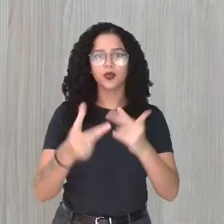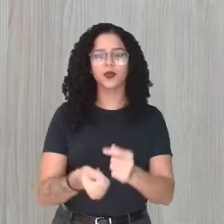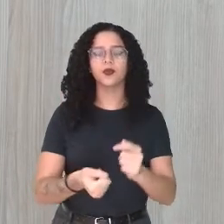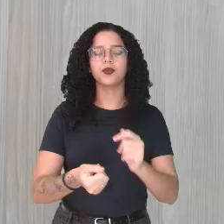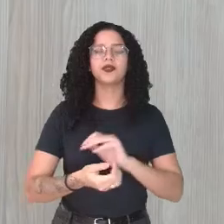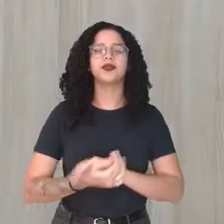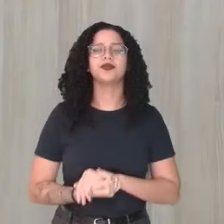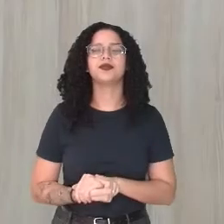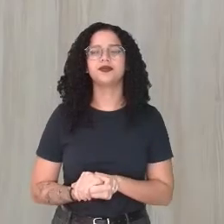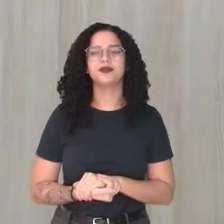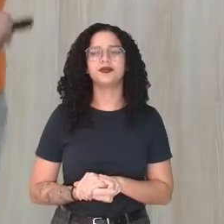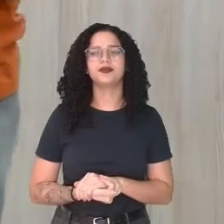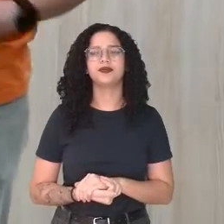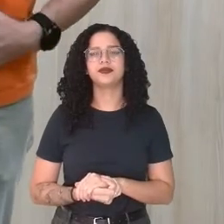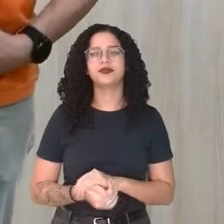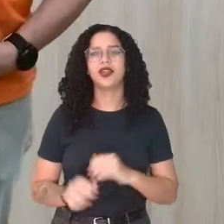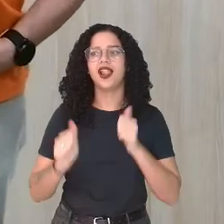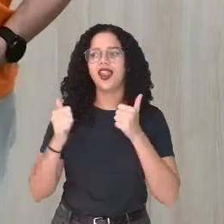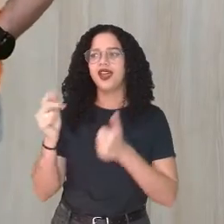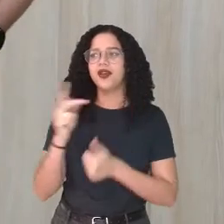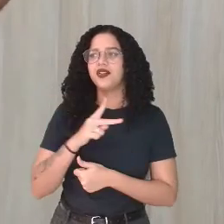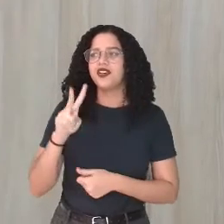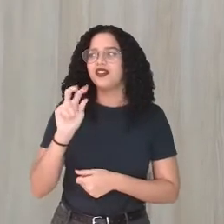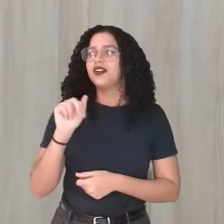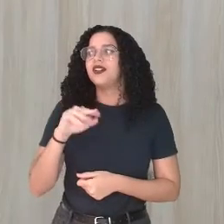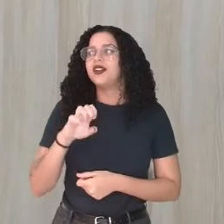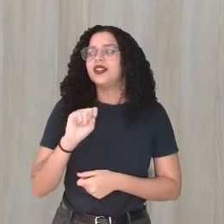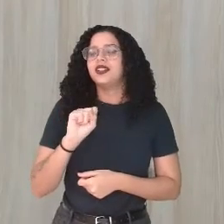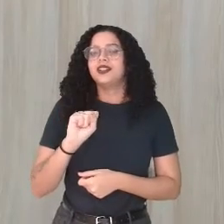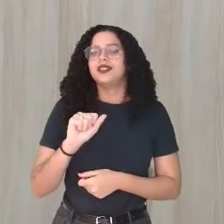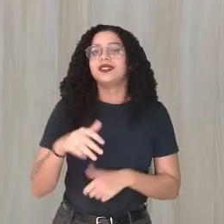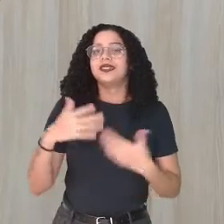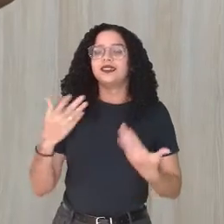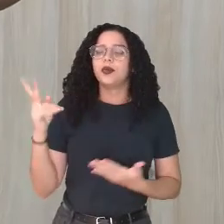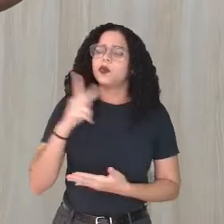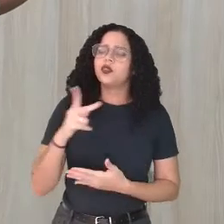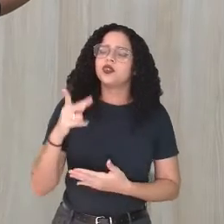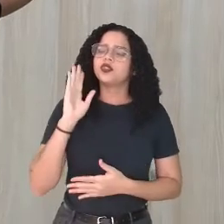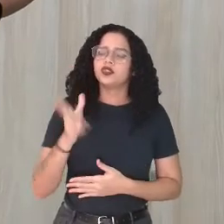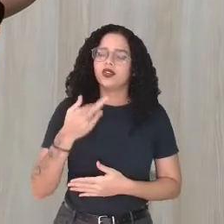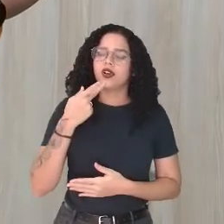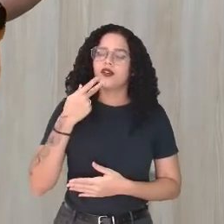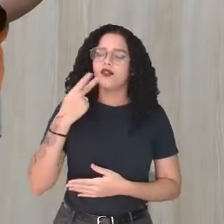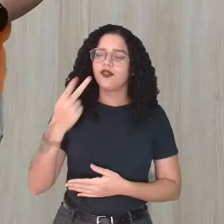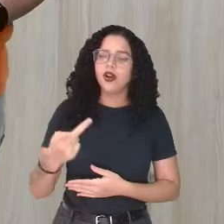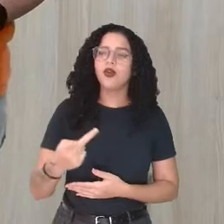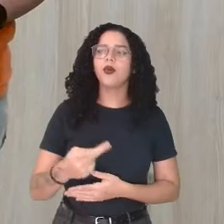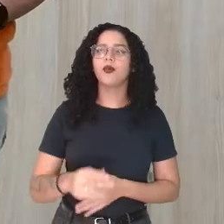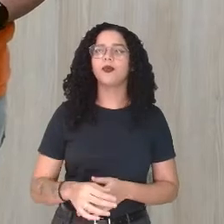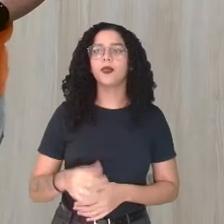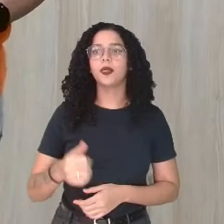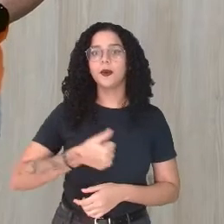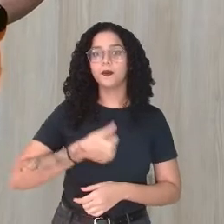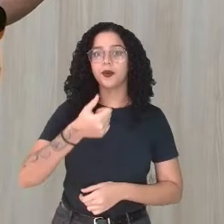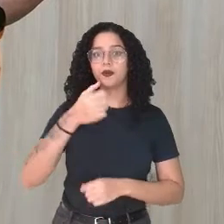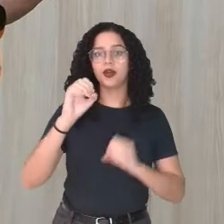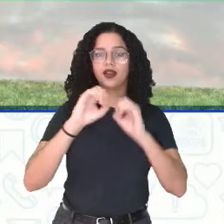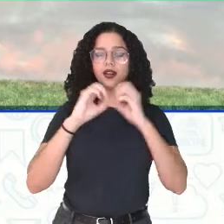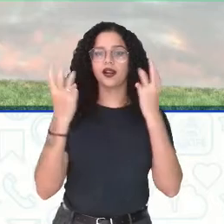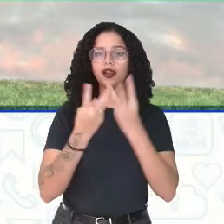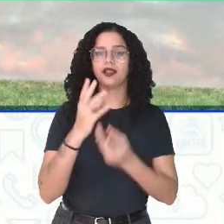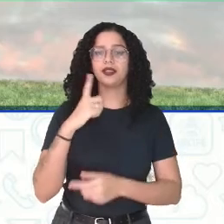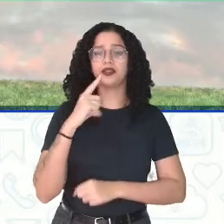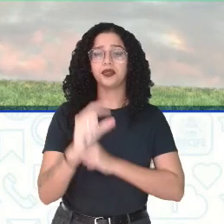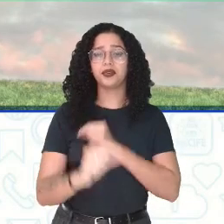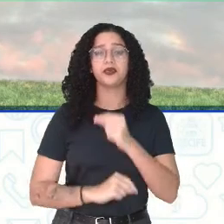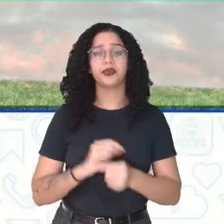mundo. Beleza, professora Vanessa. E aí, gente, como a professora Vanessa falou, olha lá, no primeiro slide, o que é que a gente traz? A